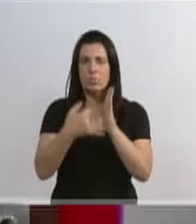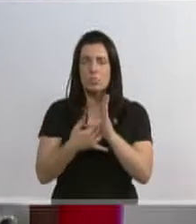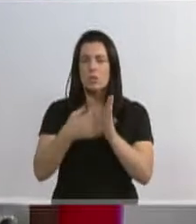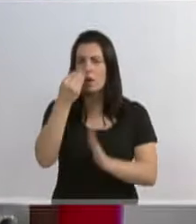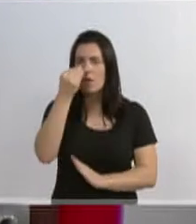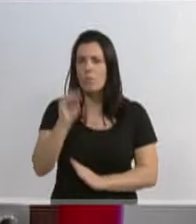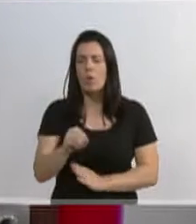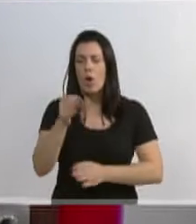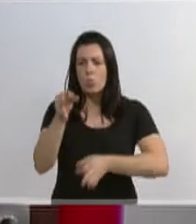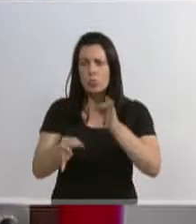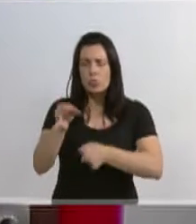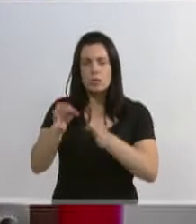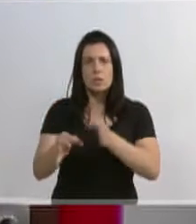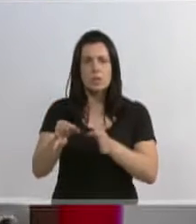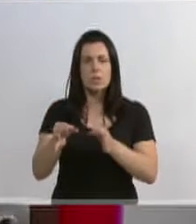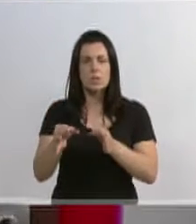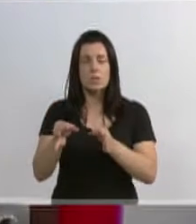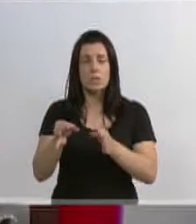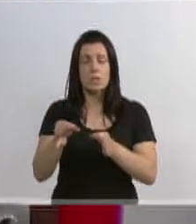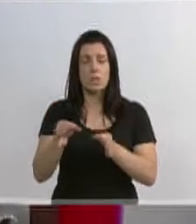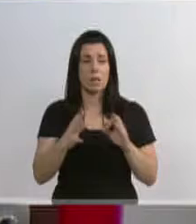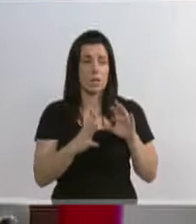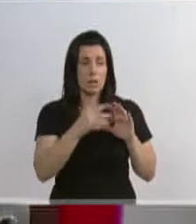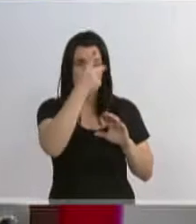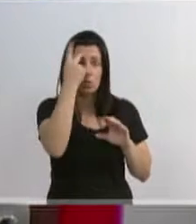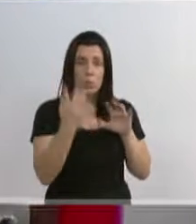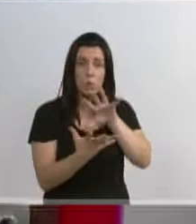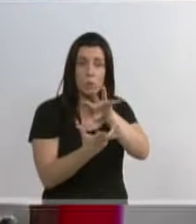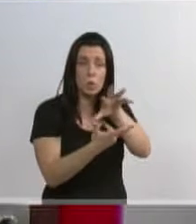repúdio a um juiz que mundialmente